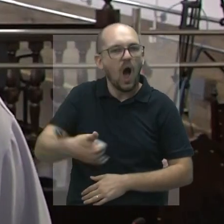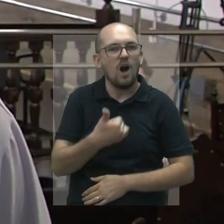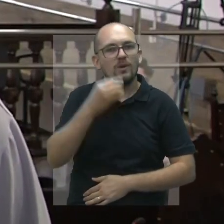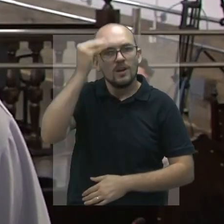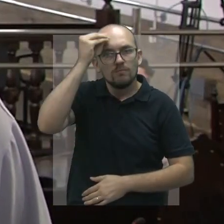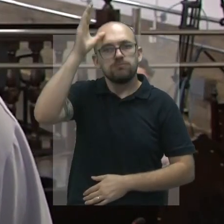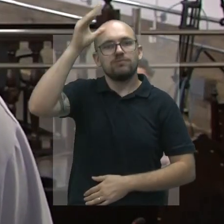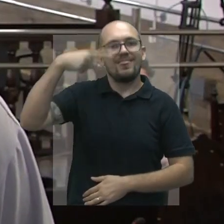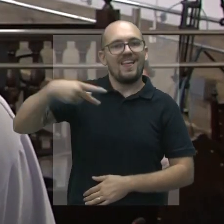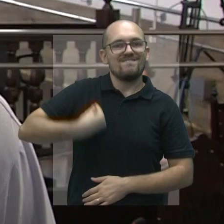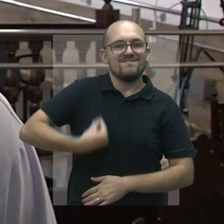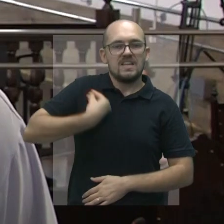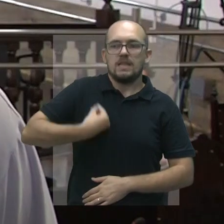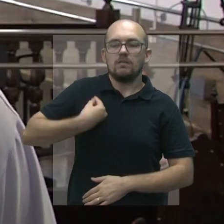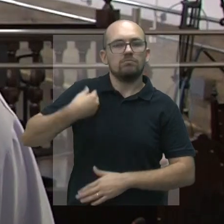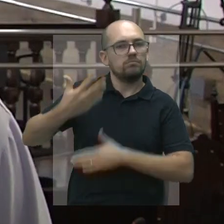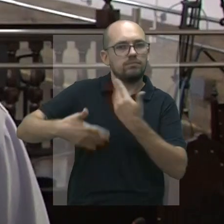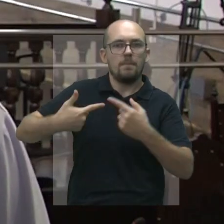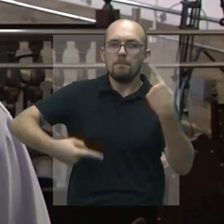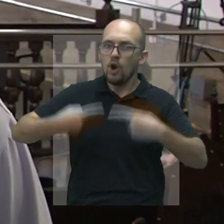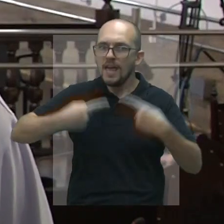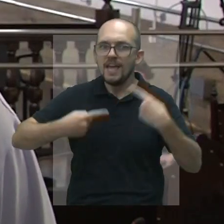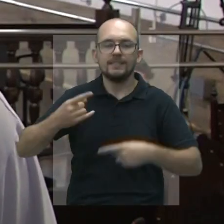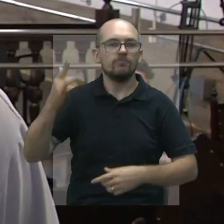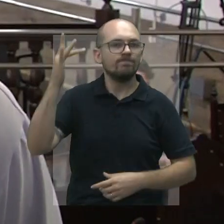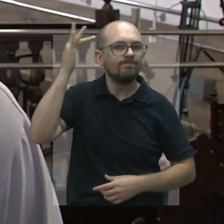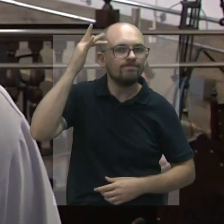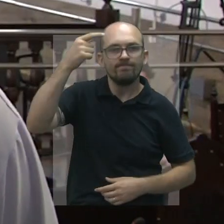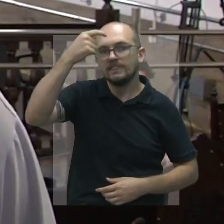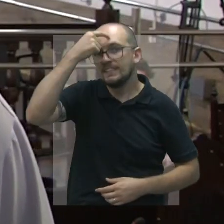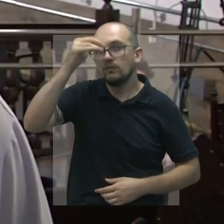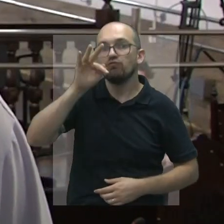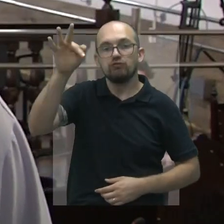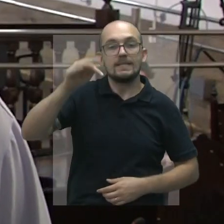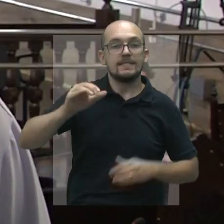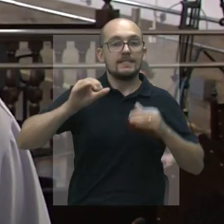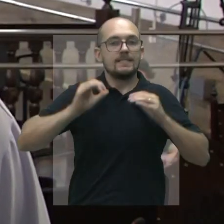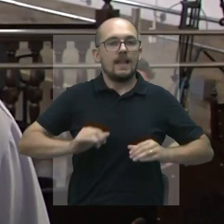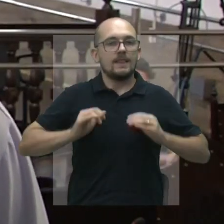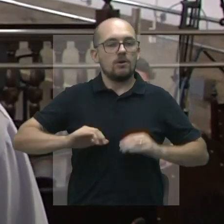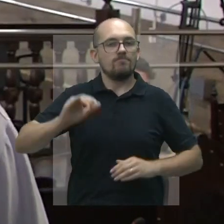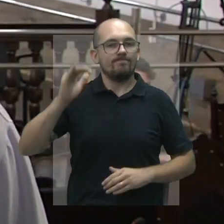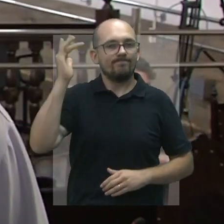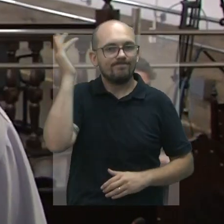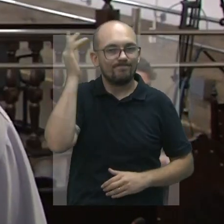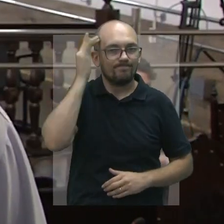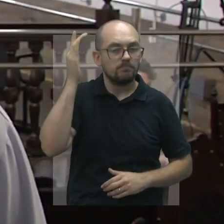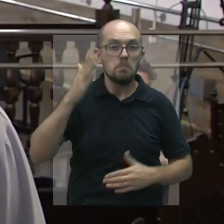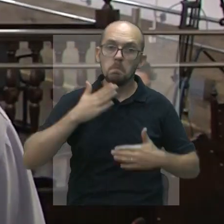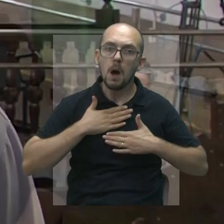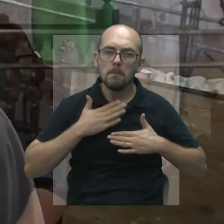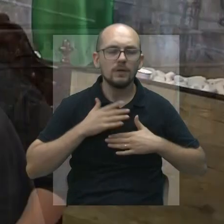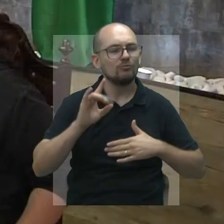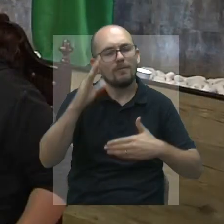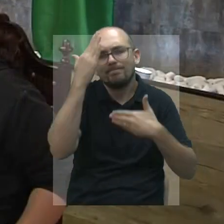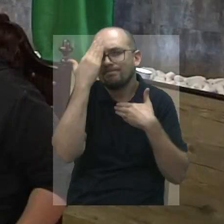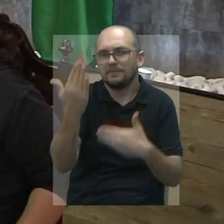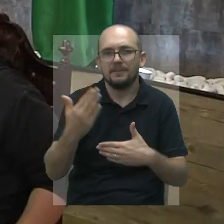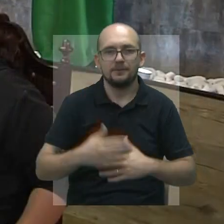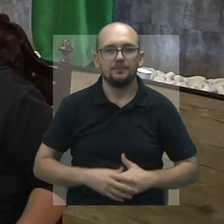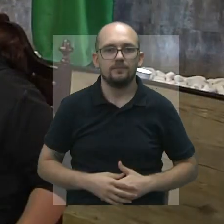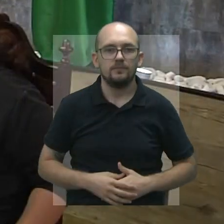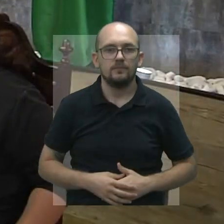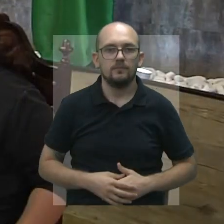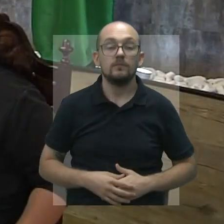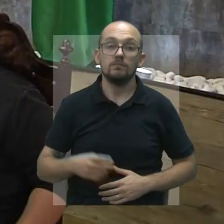a vida, tanto política, a vida cidadã deles. No contexto geral da aprendizagem, eu tenho só que agradecer.